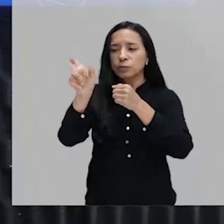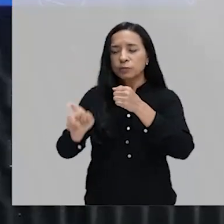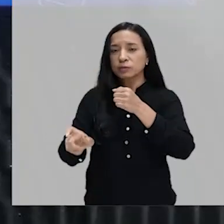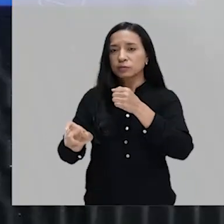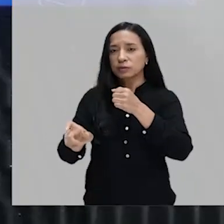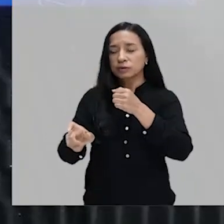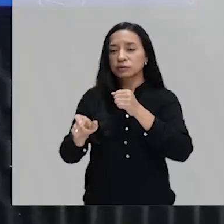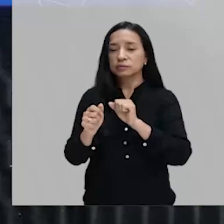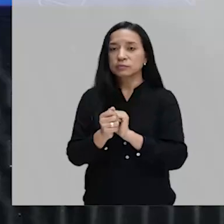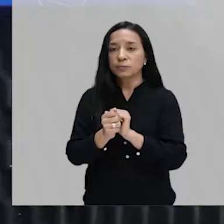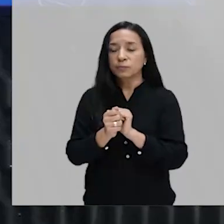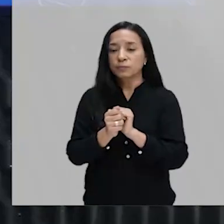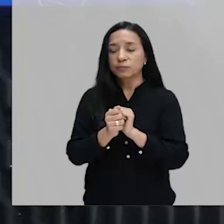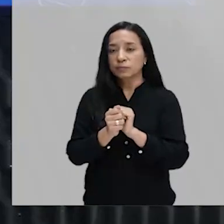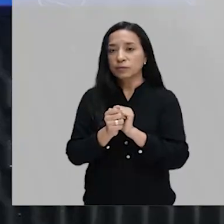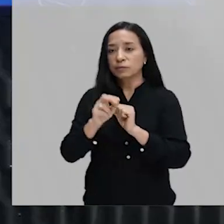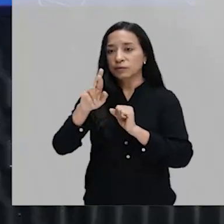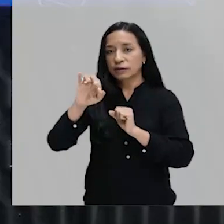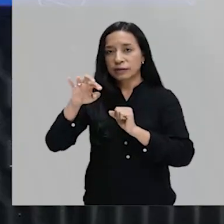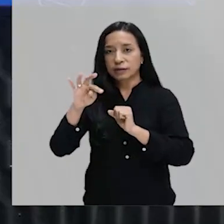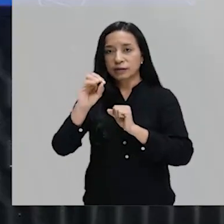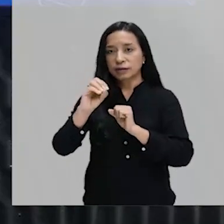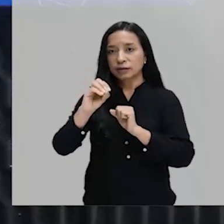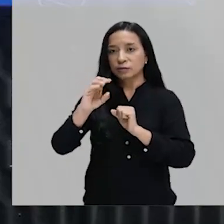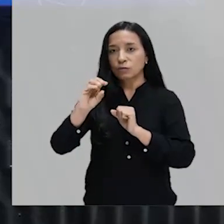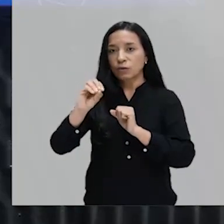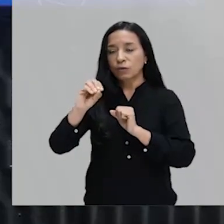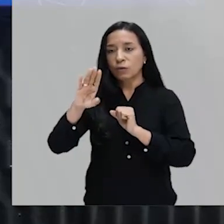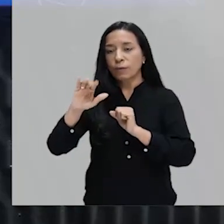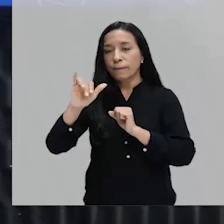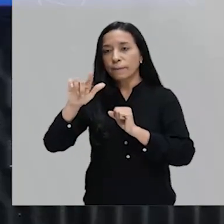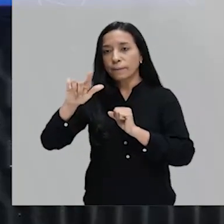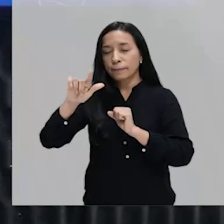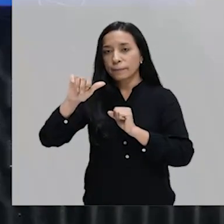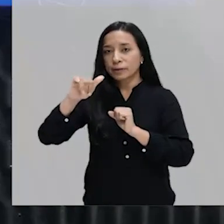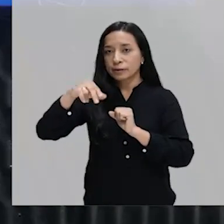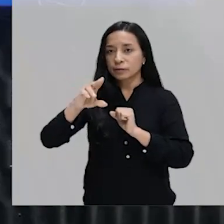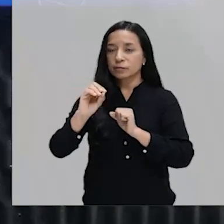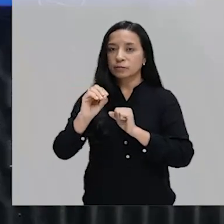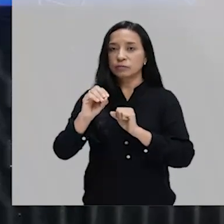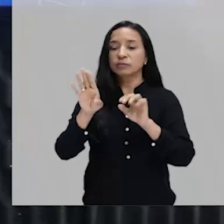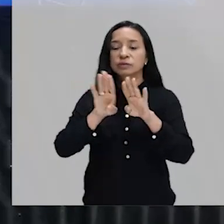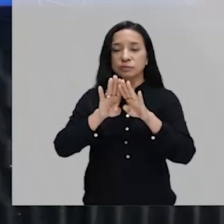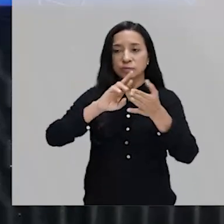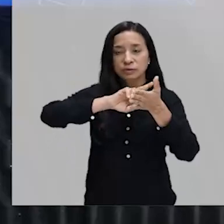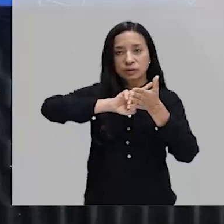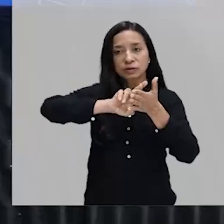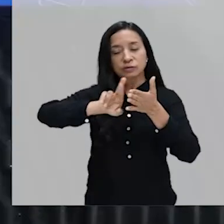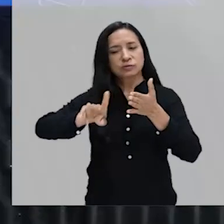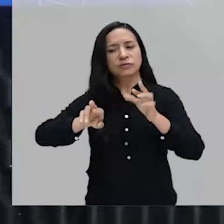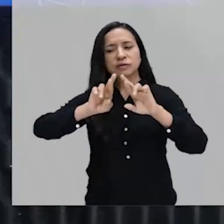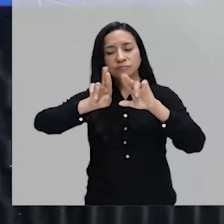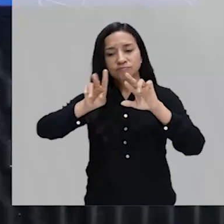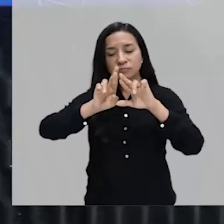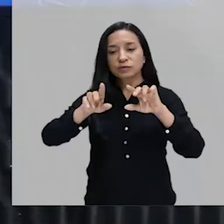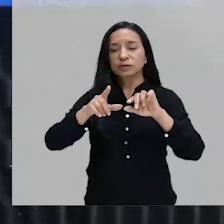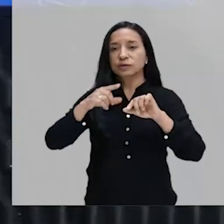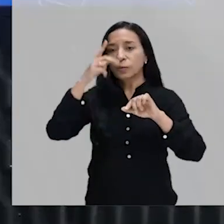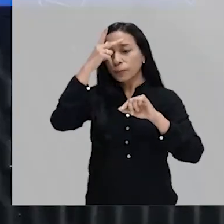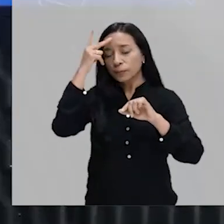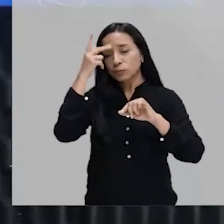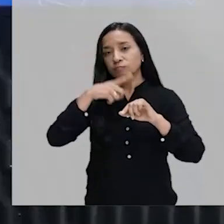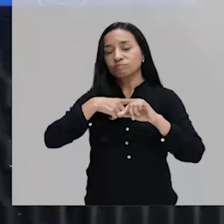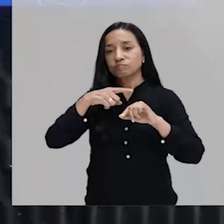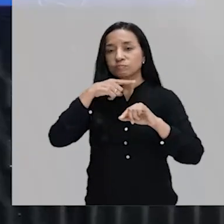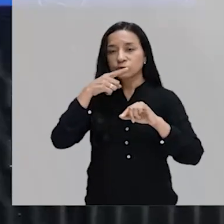pronomes pessoais, do caso reto, do caso oblíquo. E vamos ver uma diferença que muitas pessoas ainda têm dúvida. Para